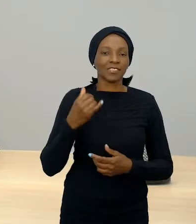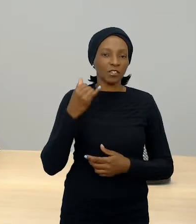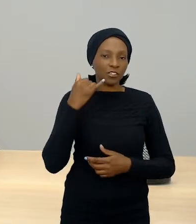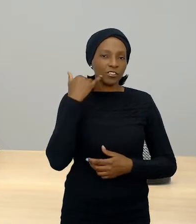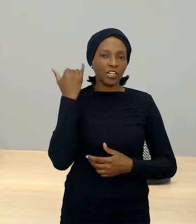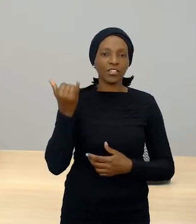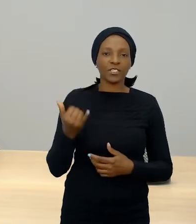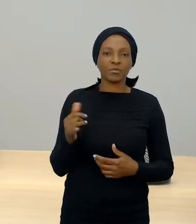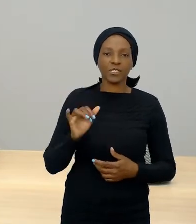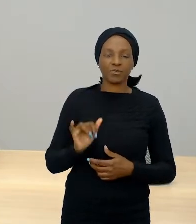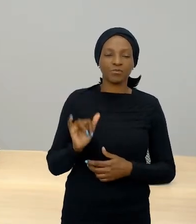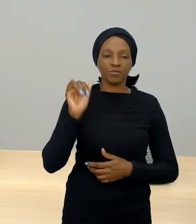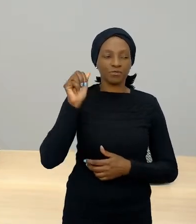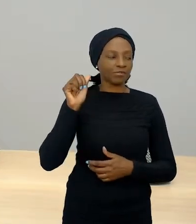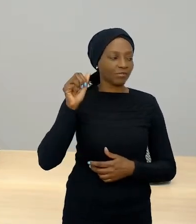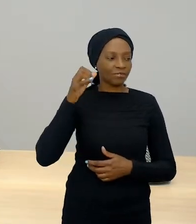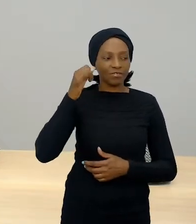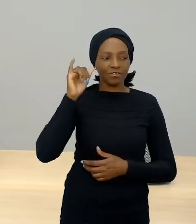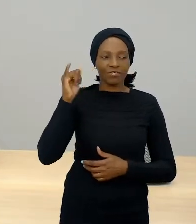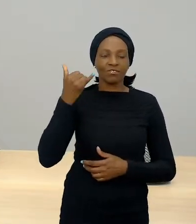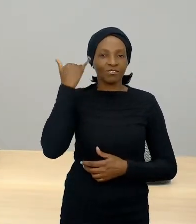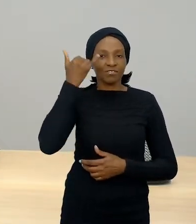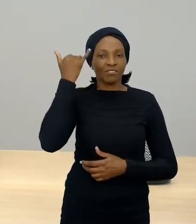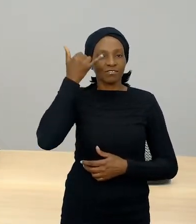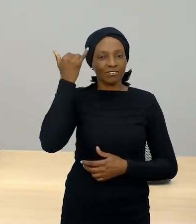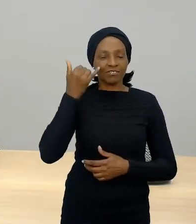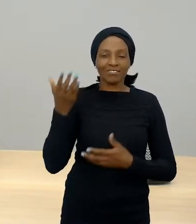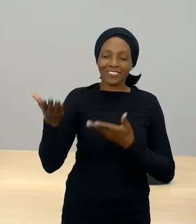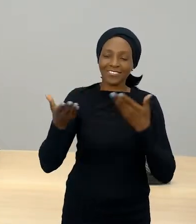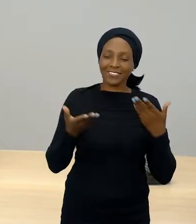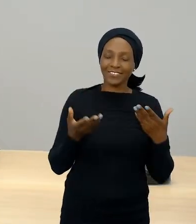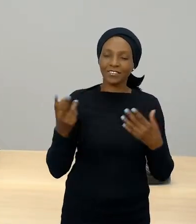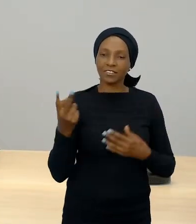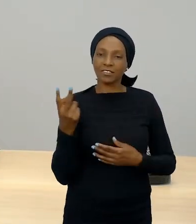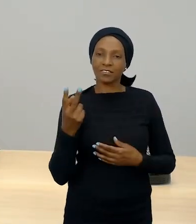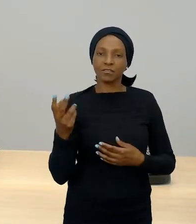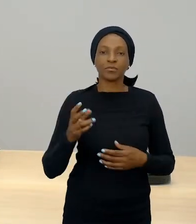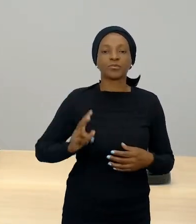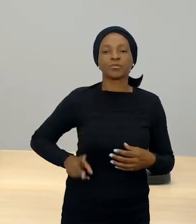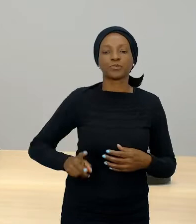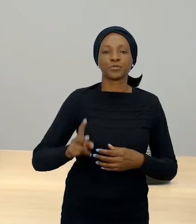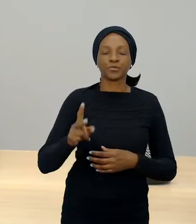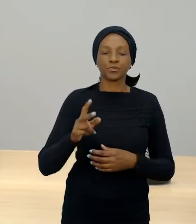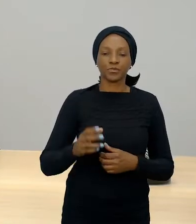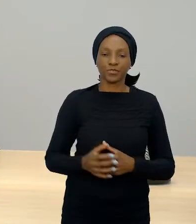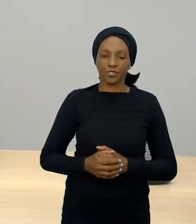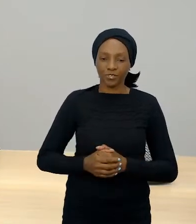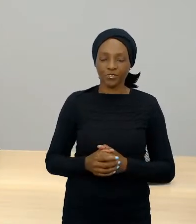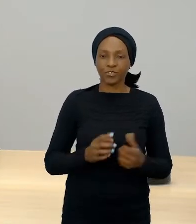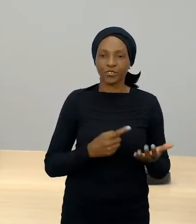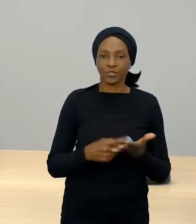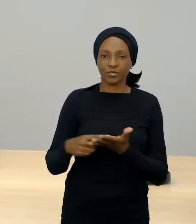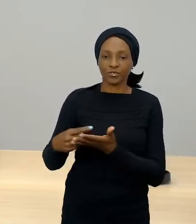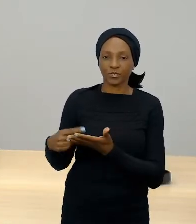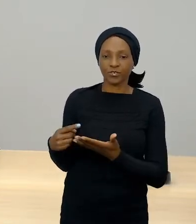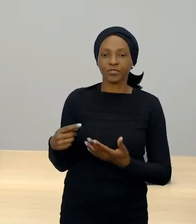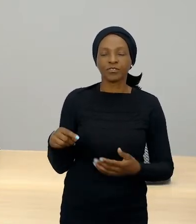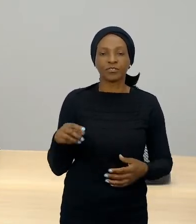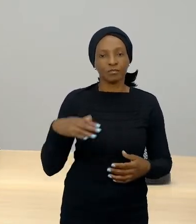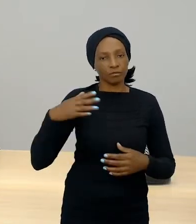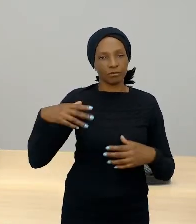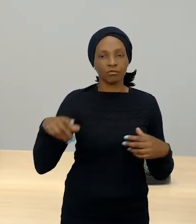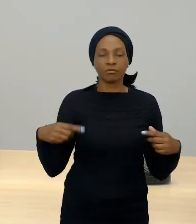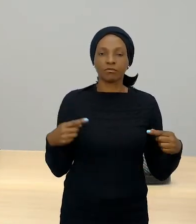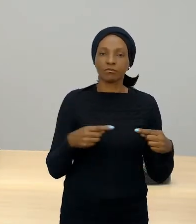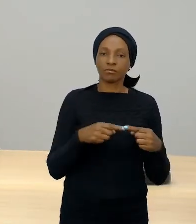muito bem-vindas, né? Dando continuidade aqui no nosso plano de ação, após os objetivos